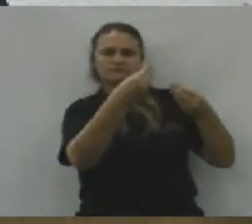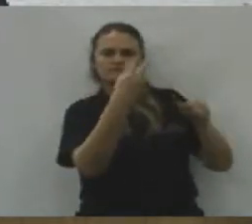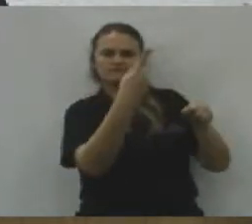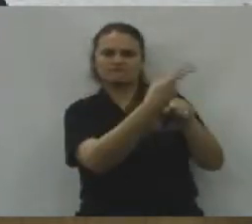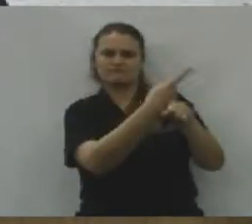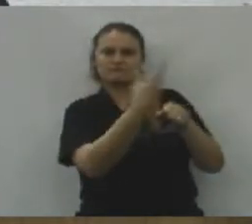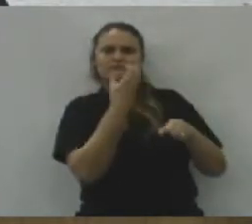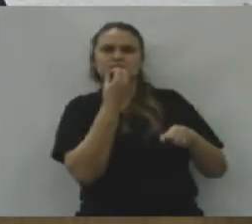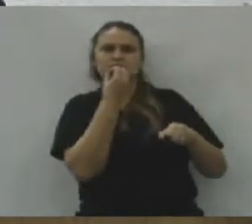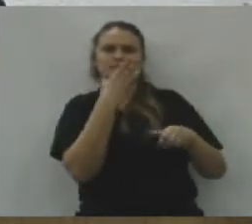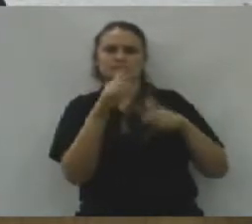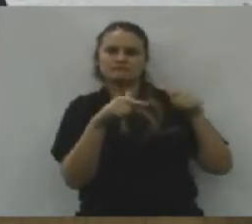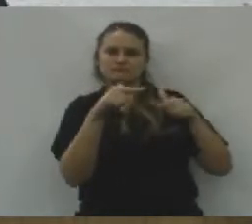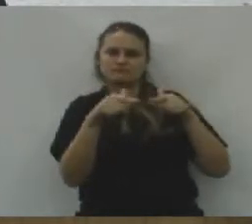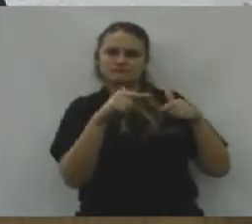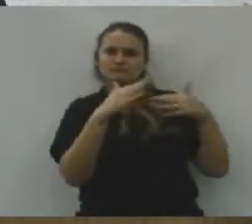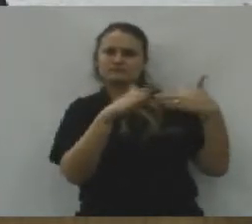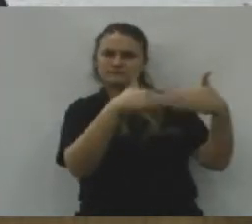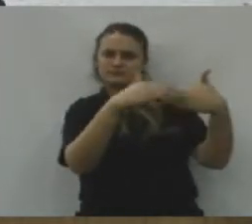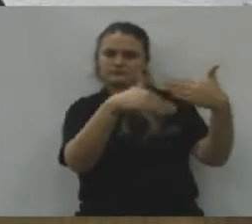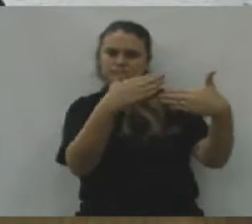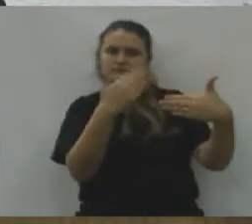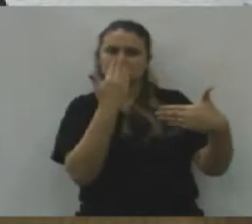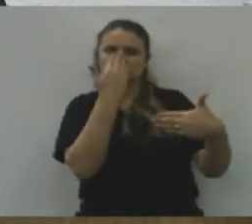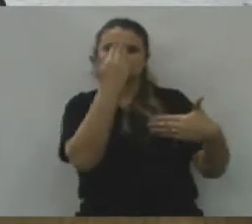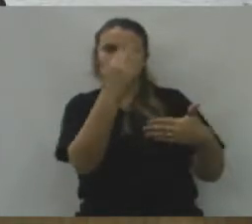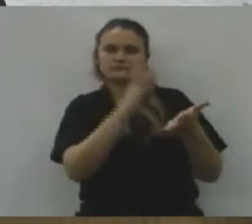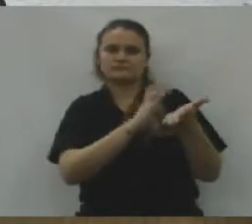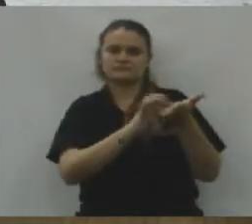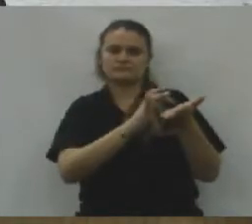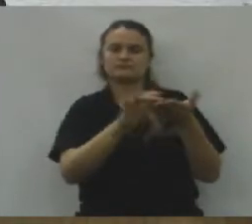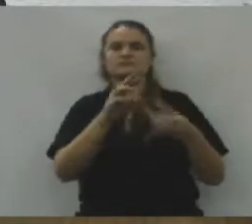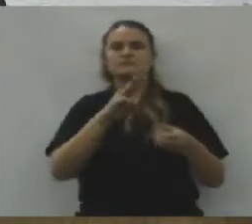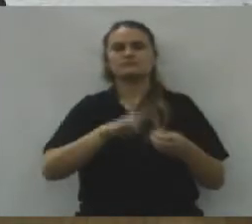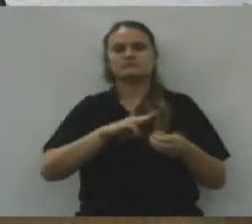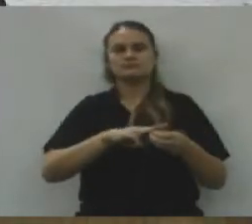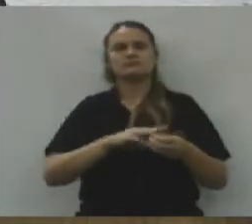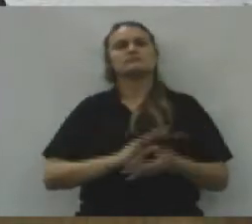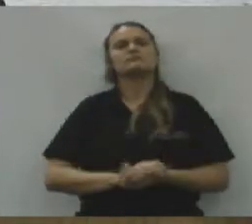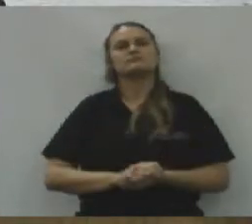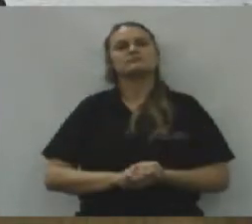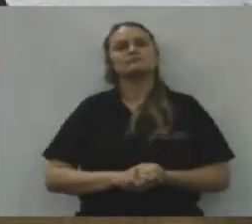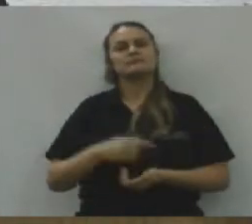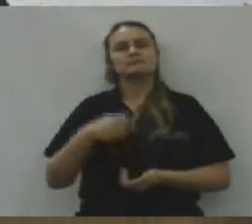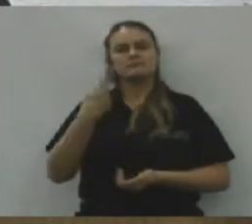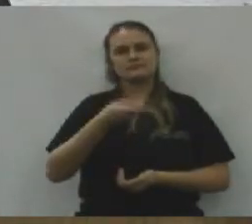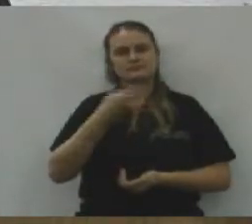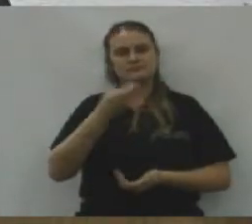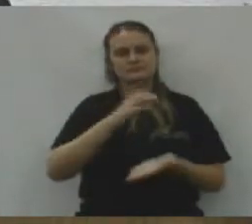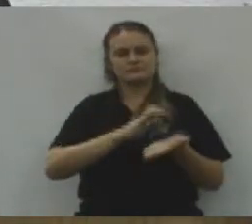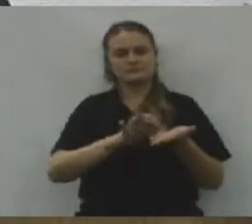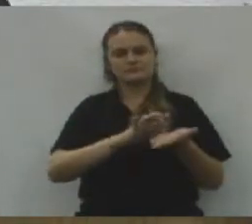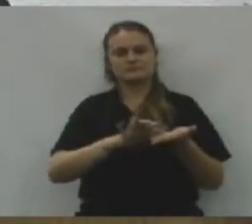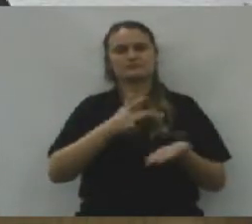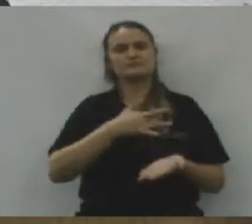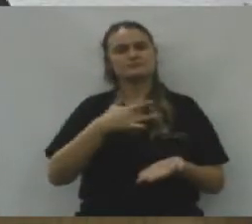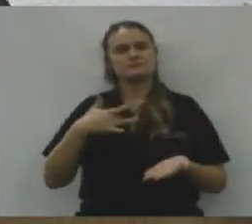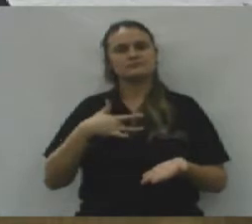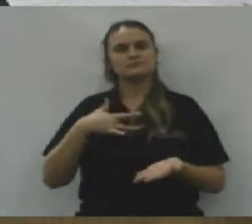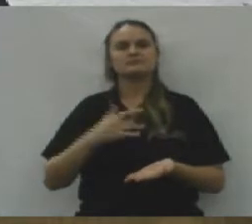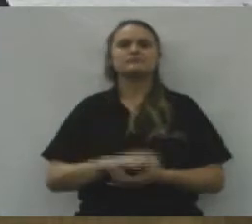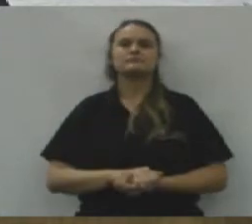do trabalho que vem sendo desenvolvido frente à Secretaria de Saúde do município. E, falando da Secretaria de